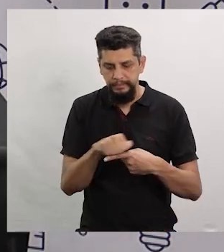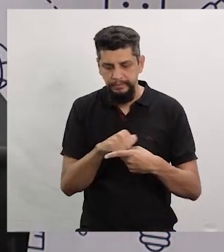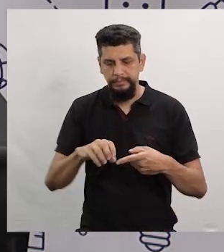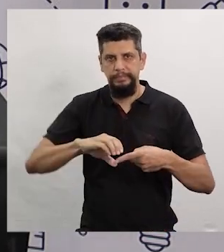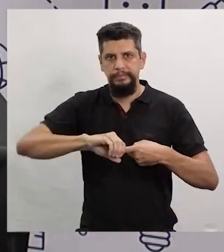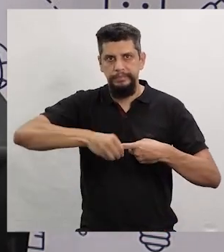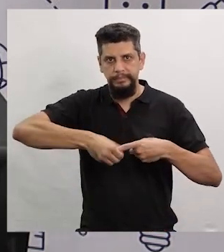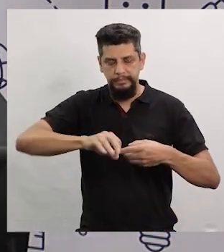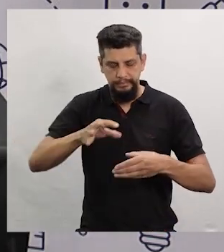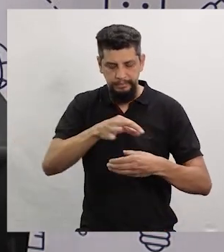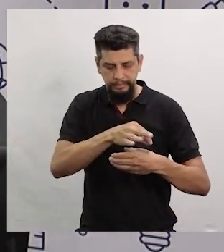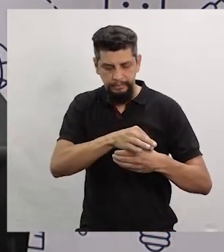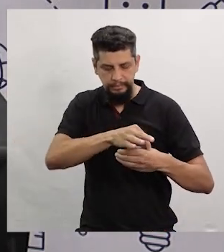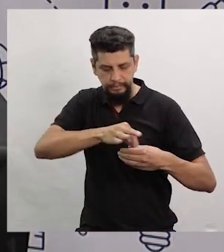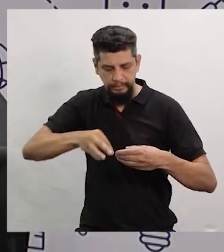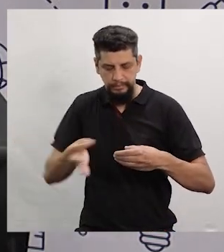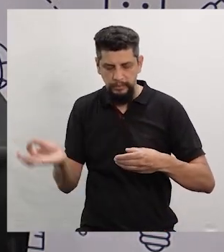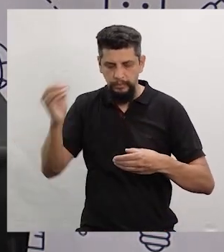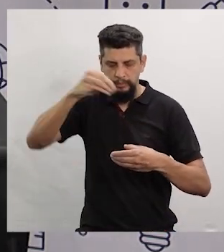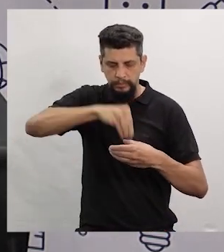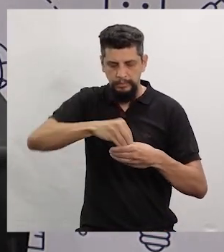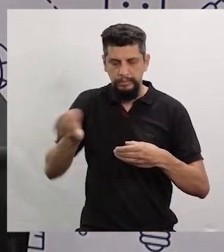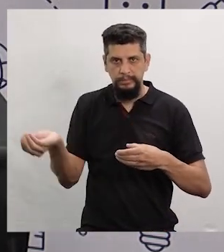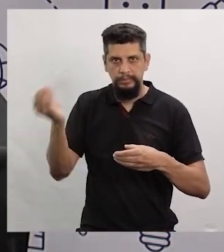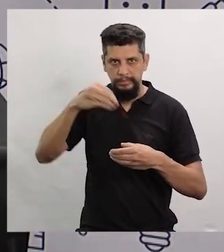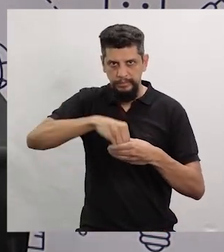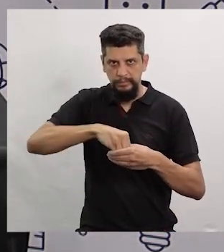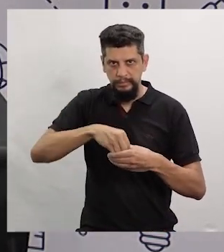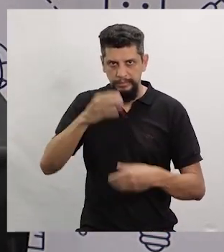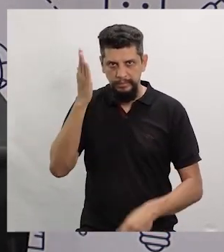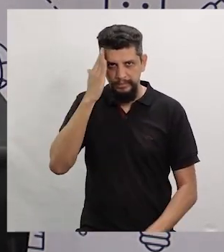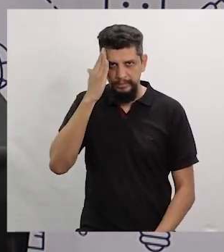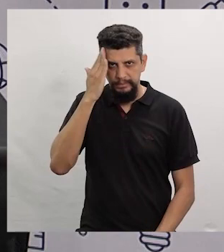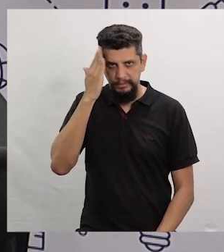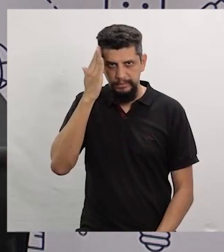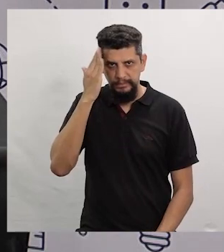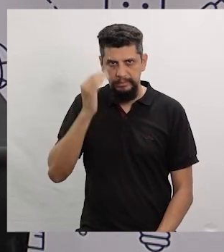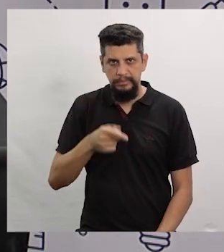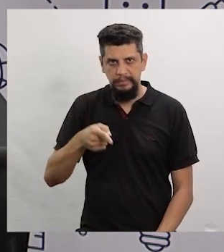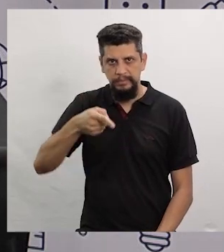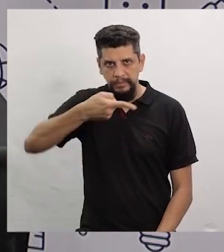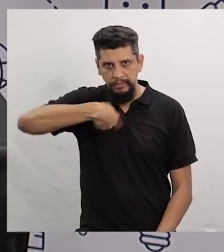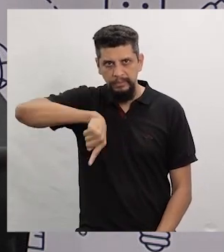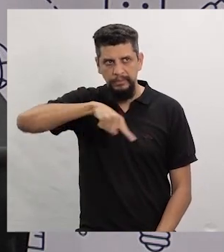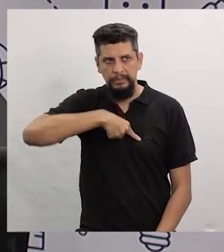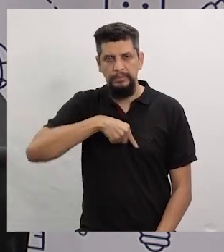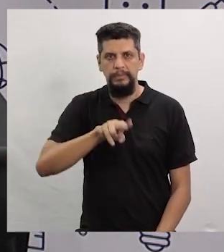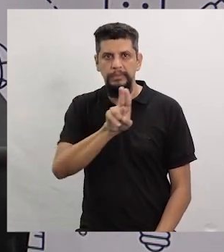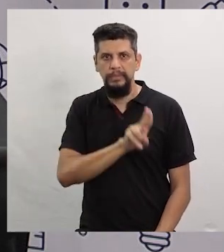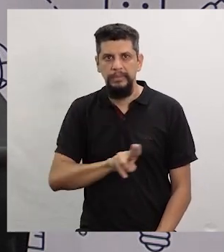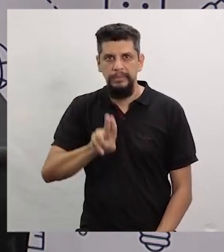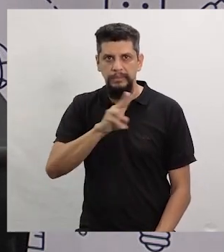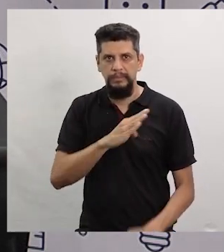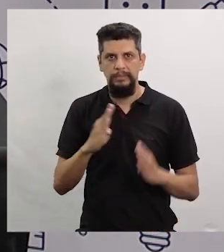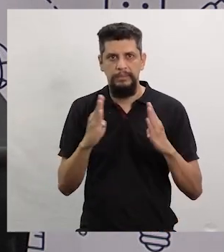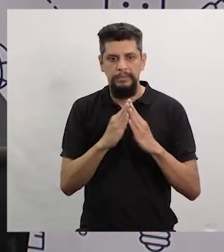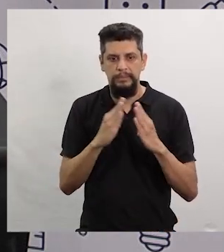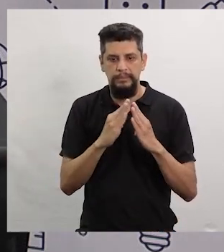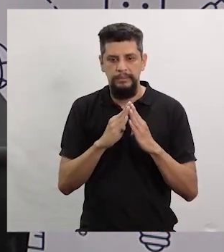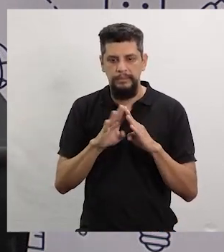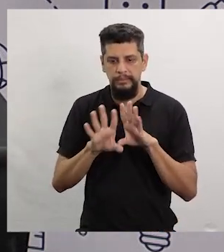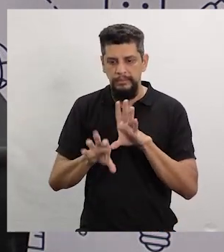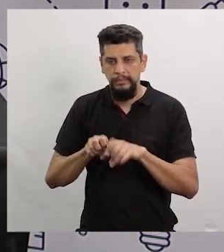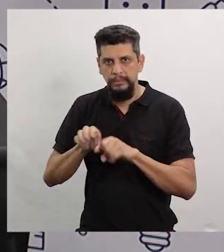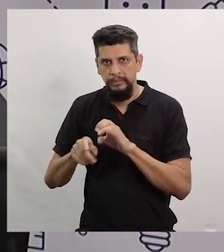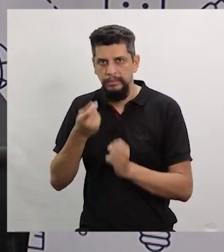borracha pontador que a gente leva para onde lá pra escola ou a gente usa também em